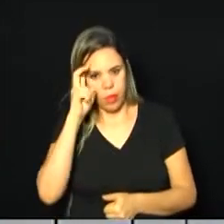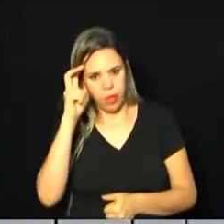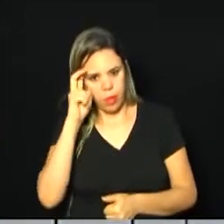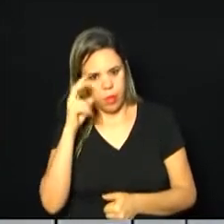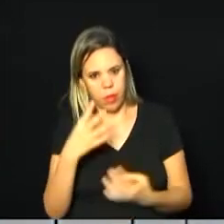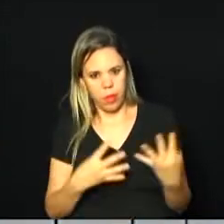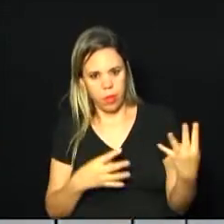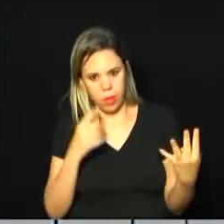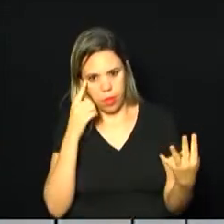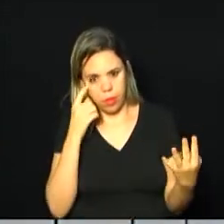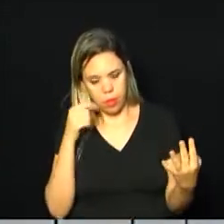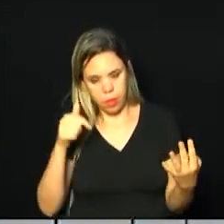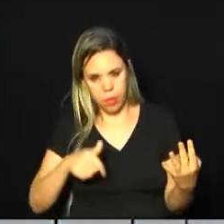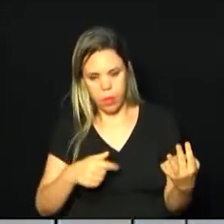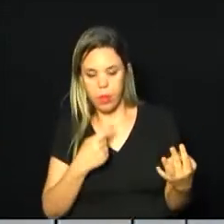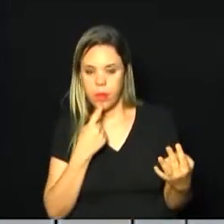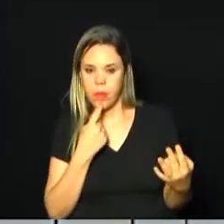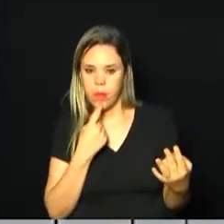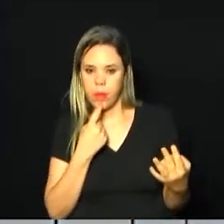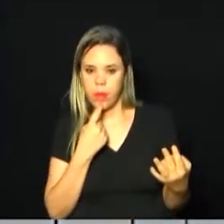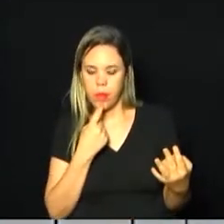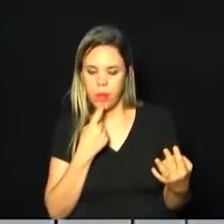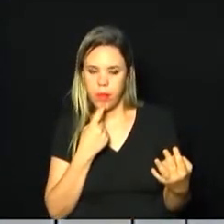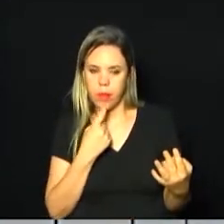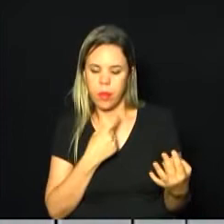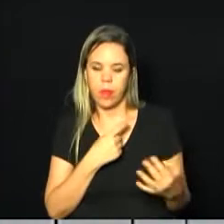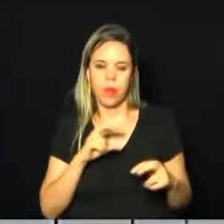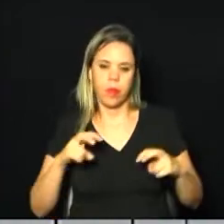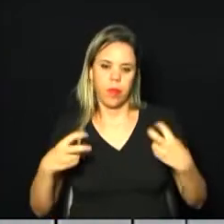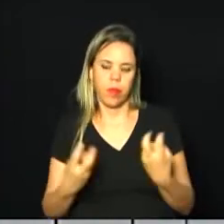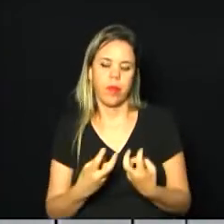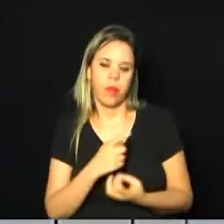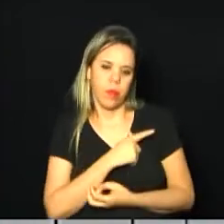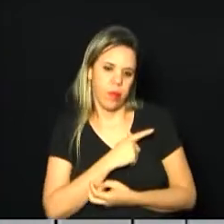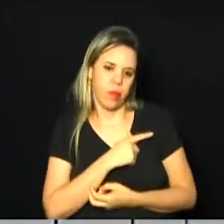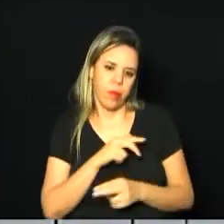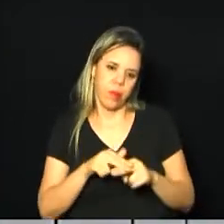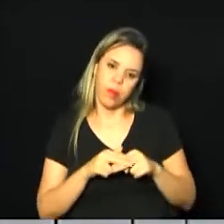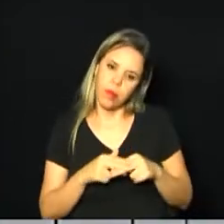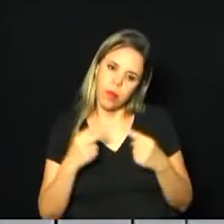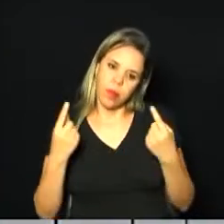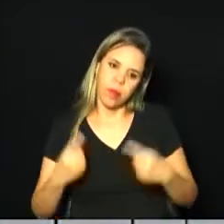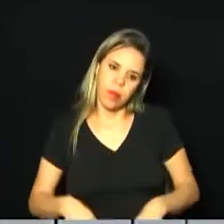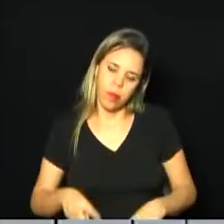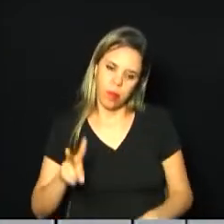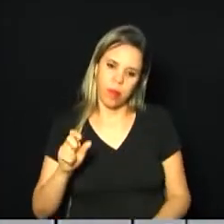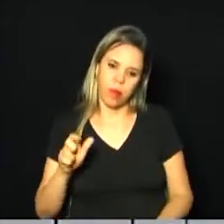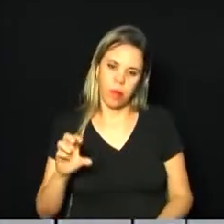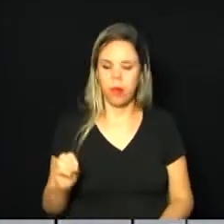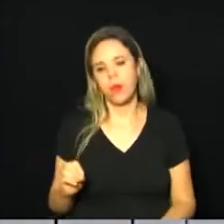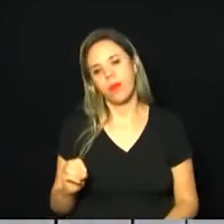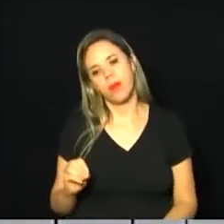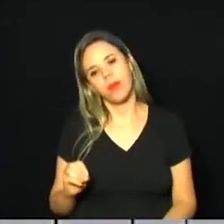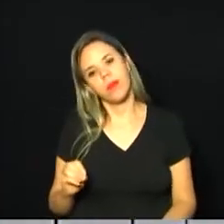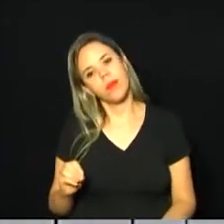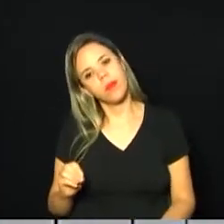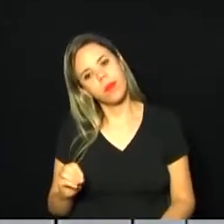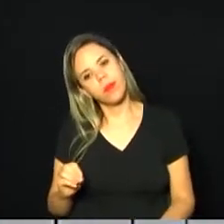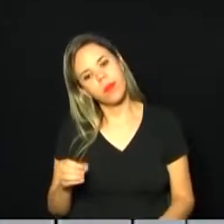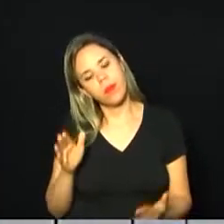dia quatro aqui em Campinas no Estádio Brinco de Ouro justamente contra o Vasco da Gama